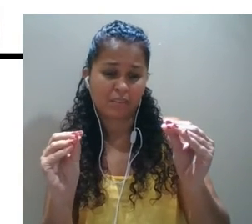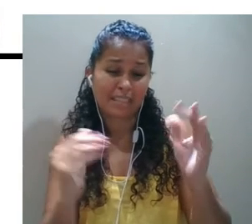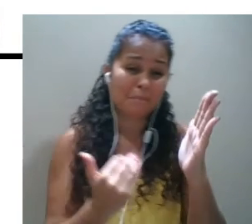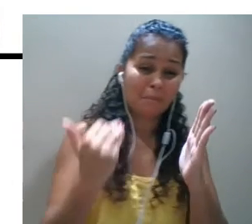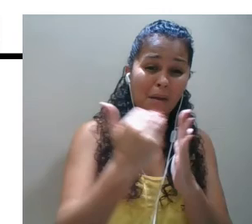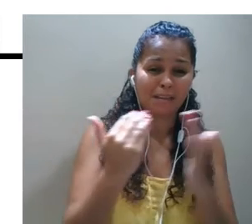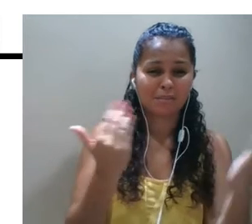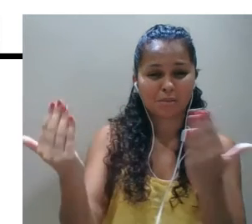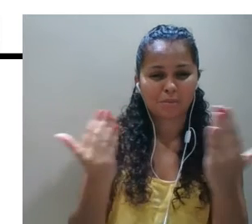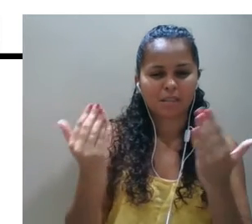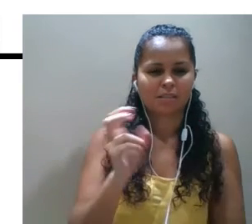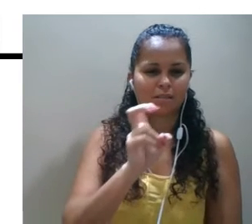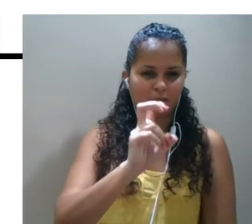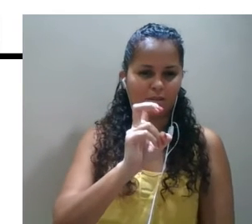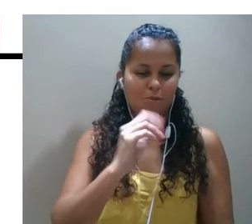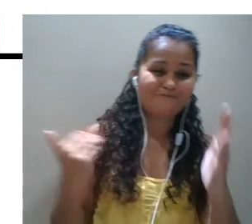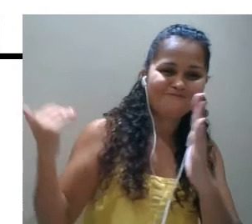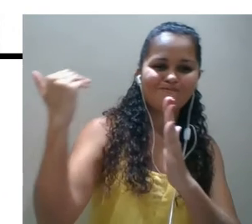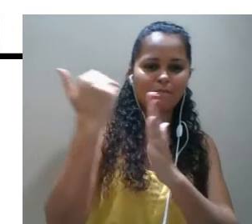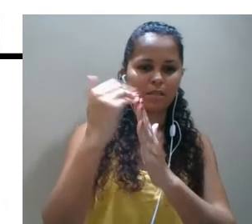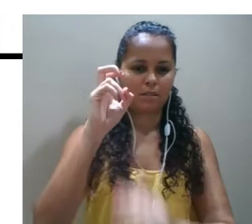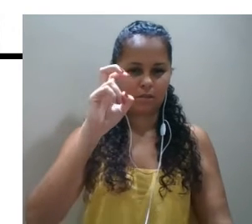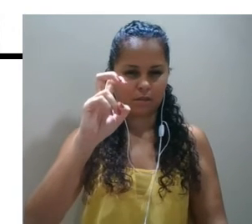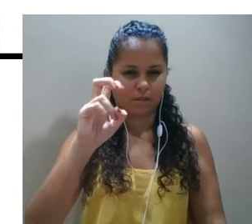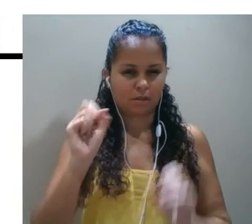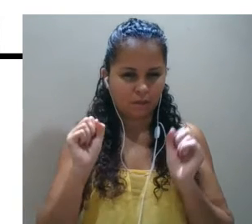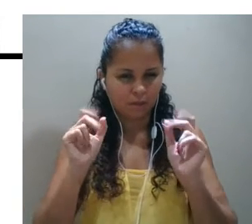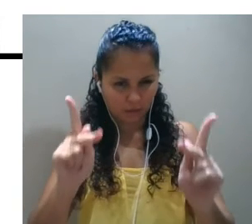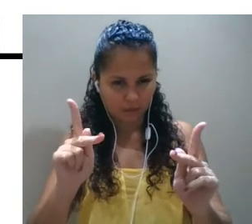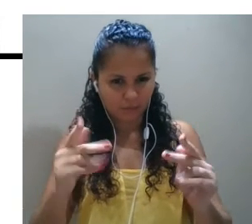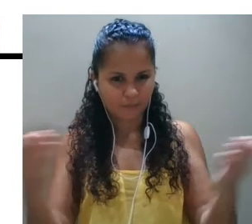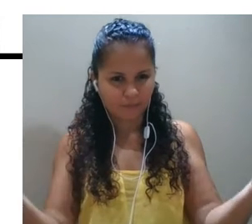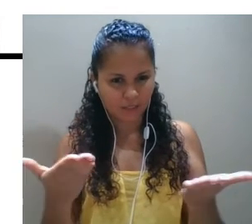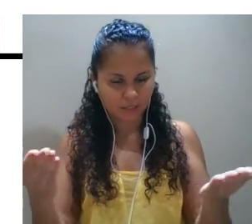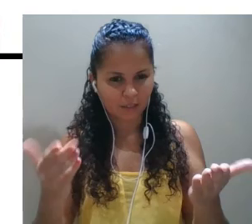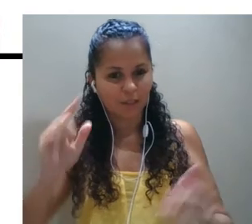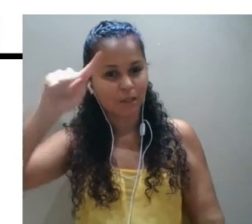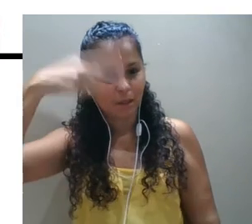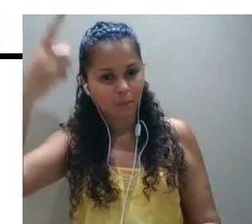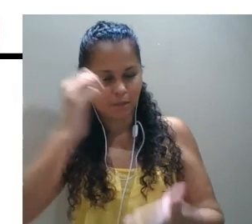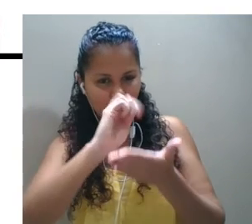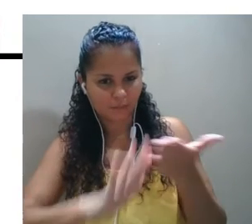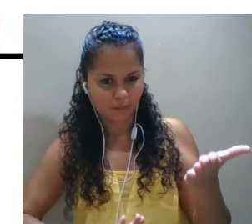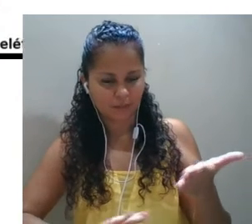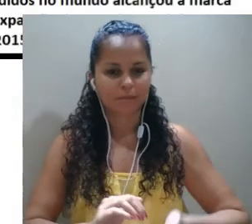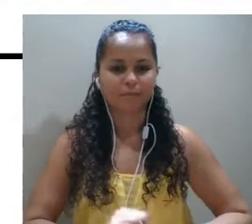3 ocorrências aqui do número 5. Beleza, pessoal? Então, agora a gente parte para o próximo